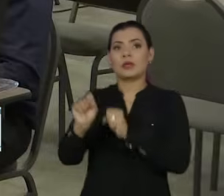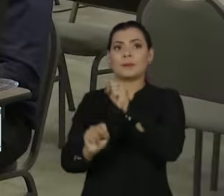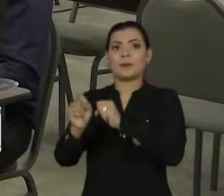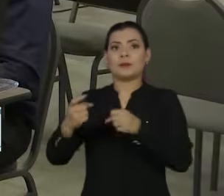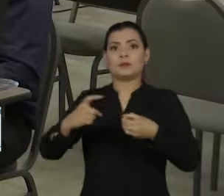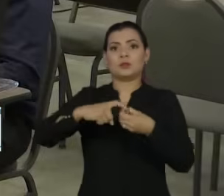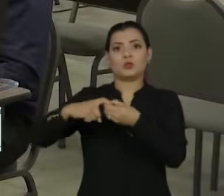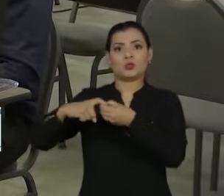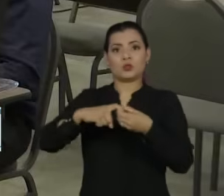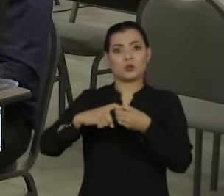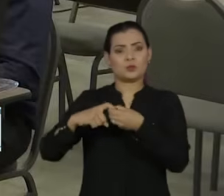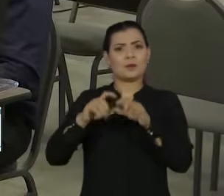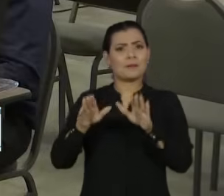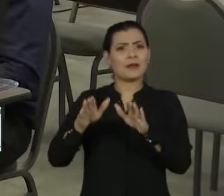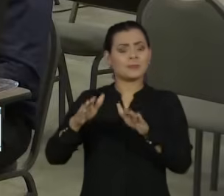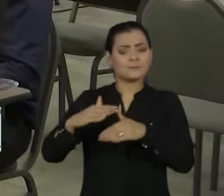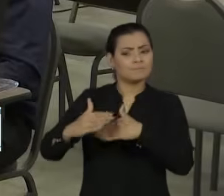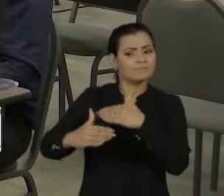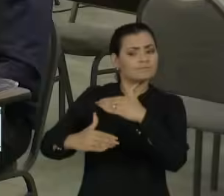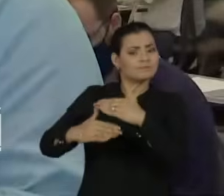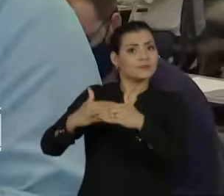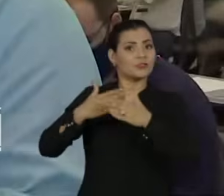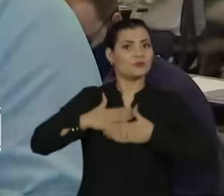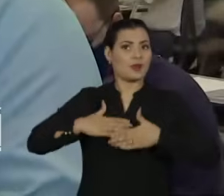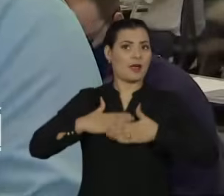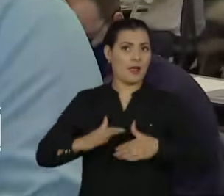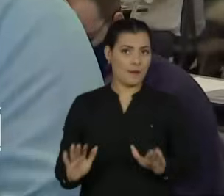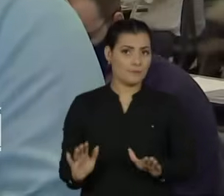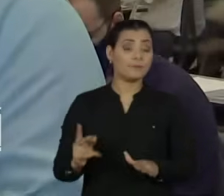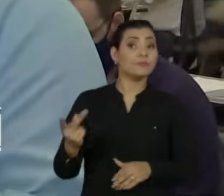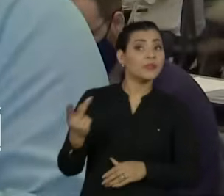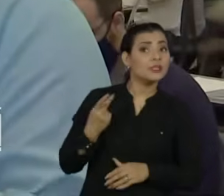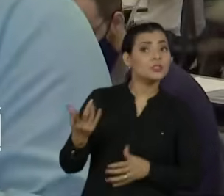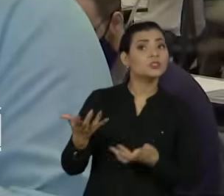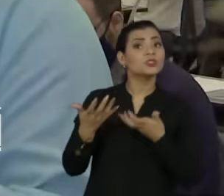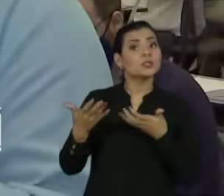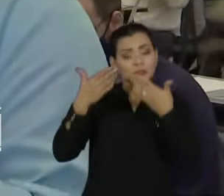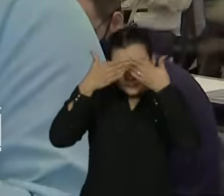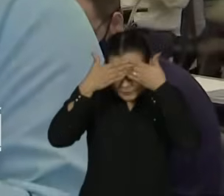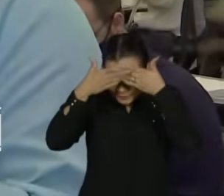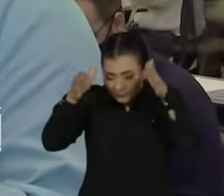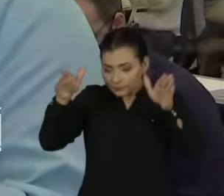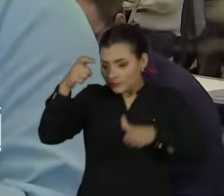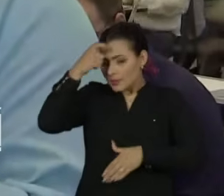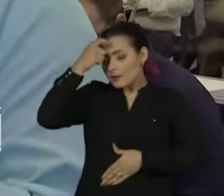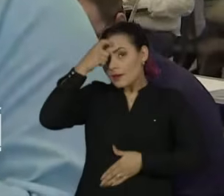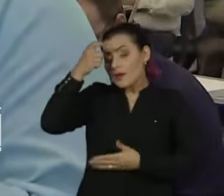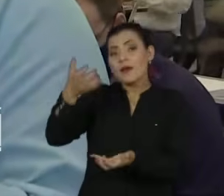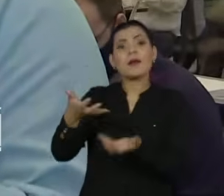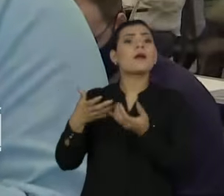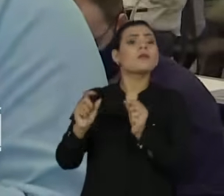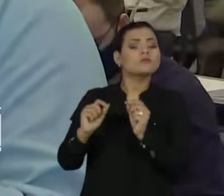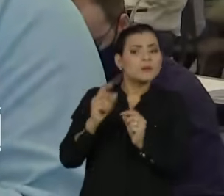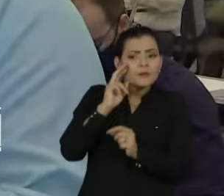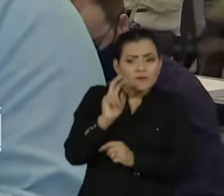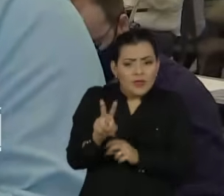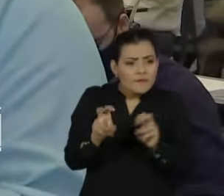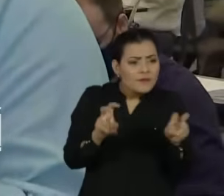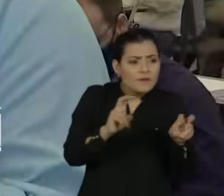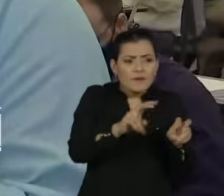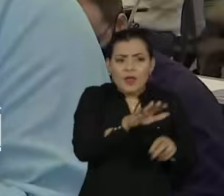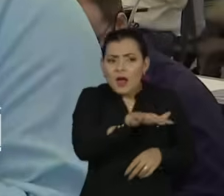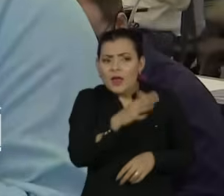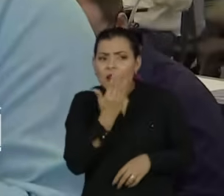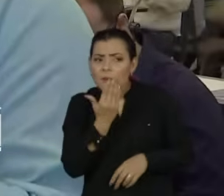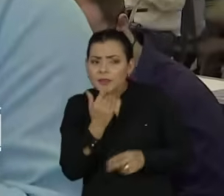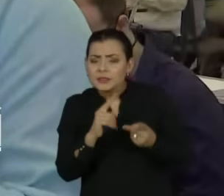sócia, mas quer dar um passo de cada vez. Nós viemos com a mente aberta, viemos na área de alimentação